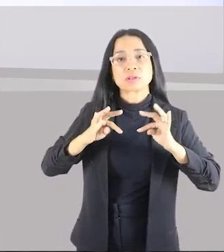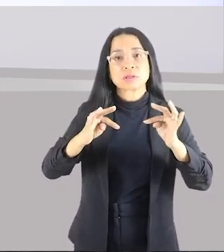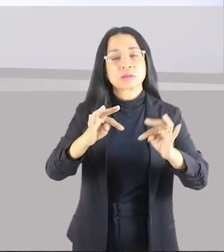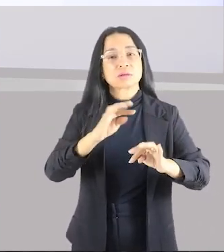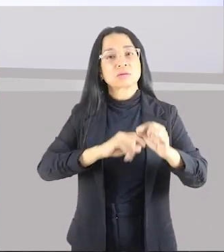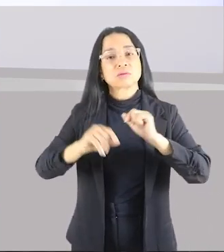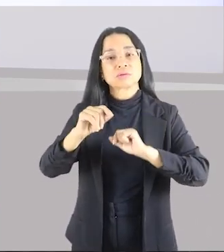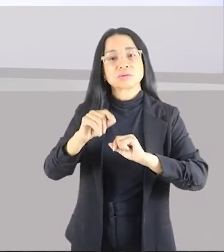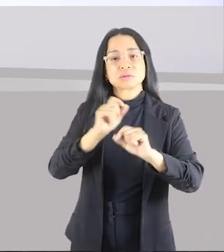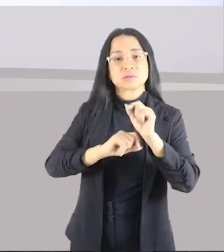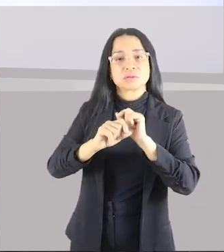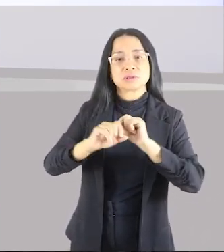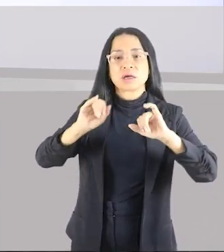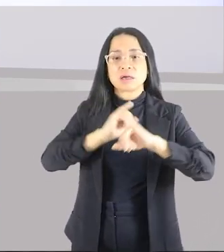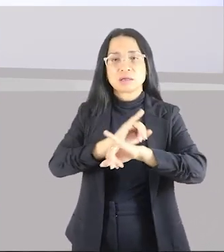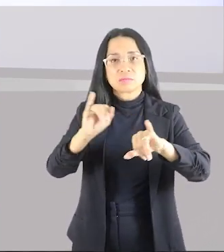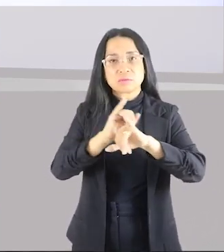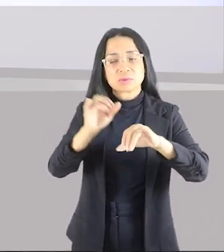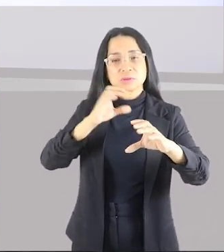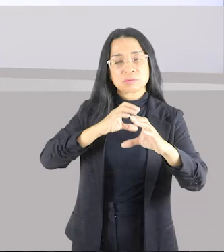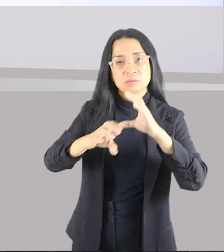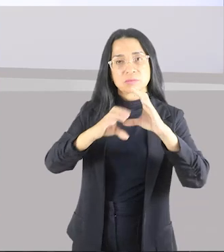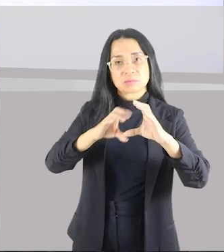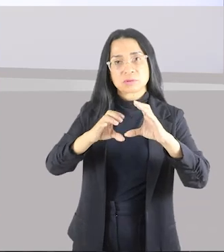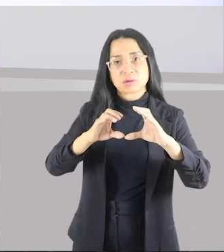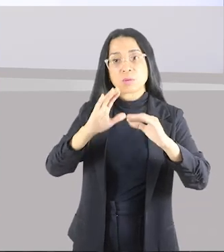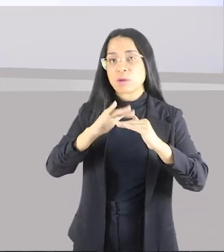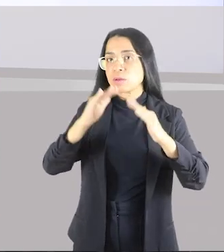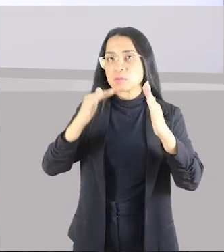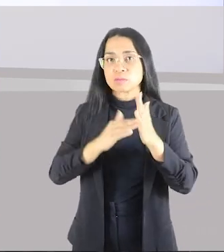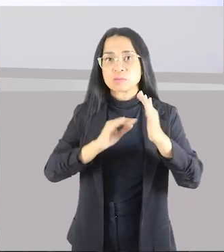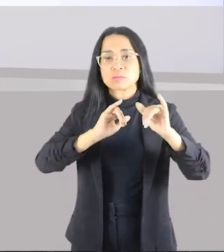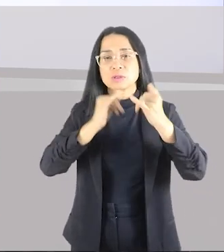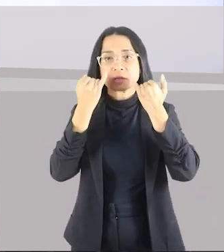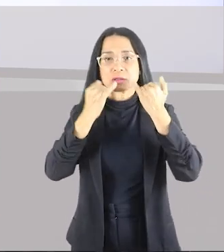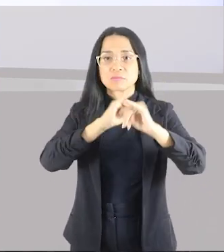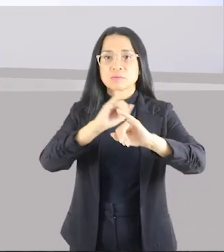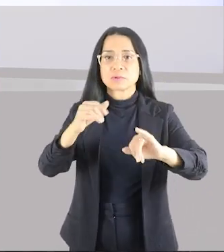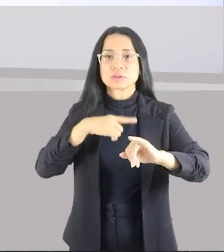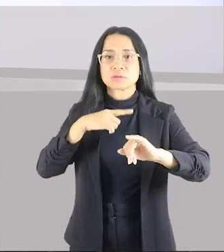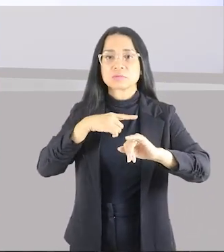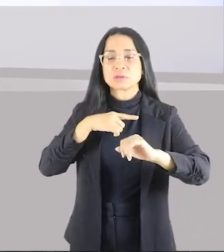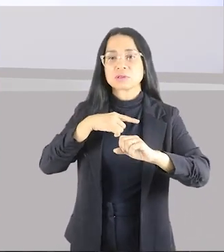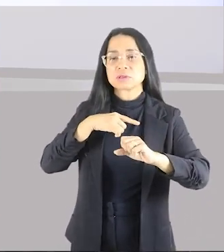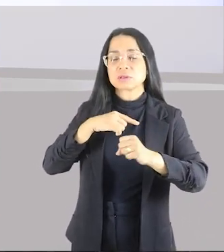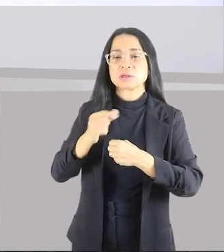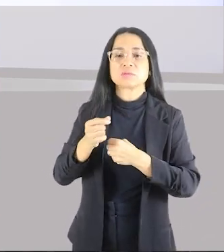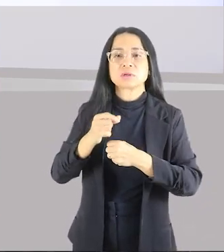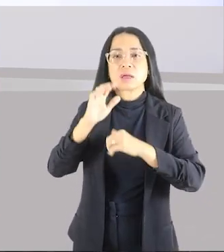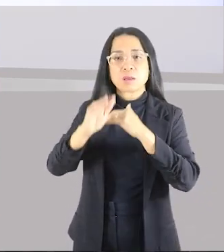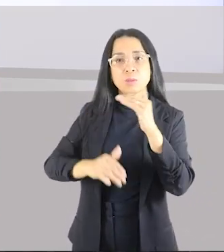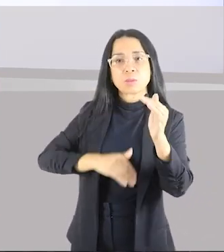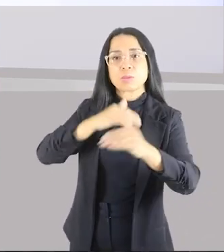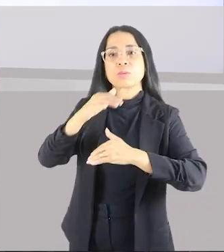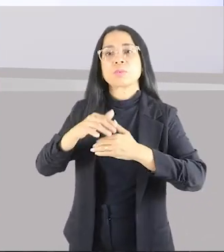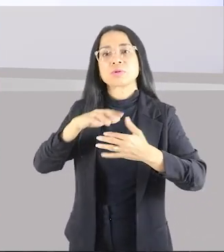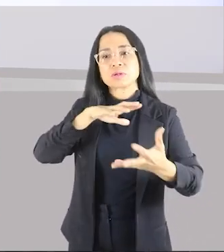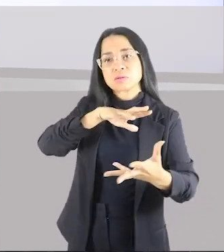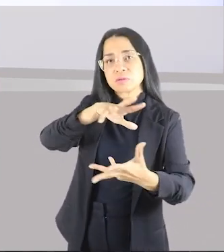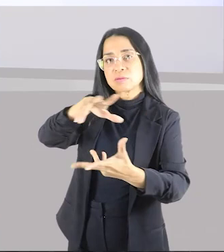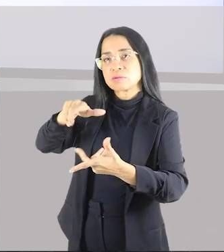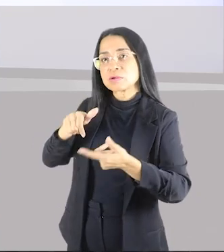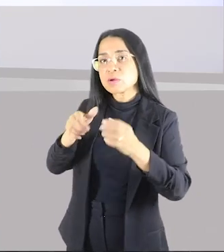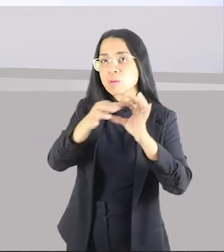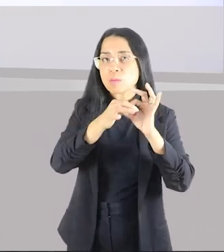é toda a inovação que vem pelo processo de globalização. E aí, ao falar desse processo, é